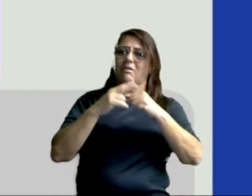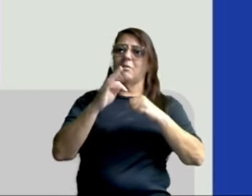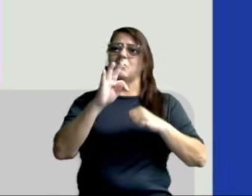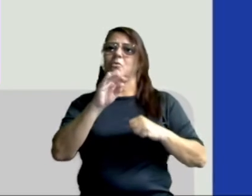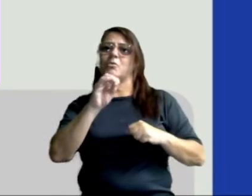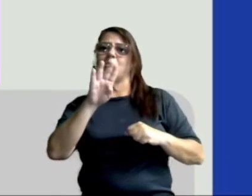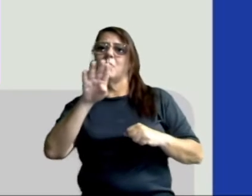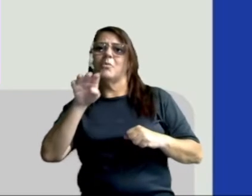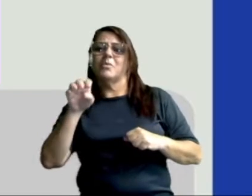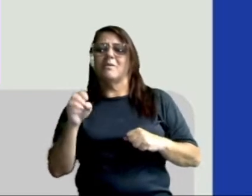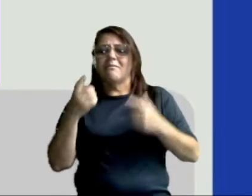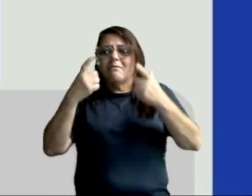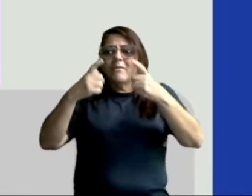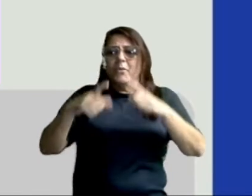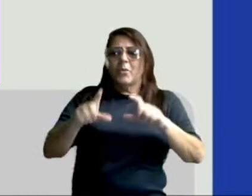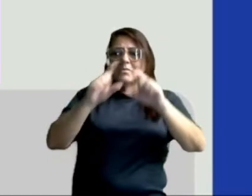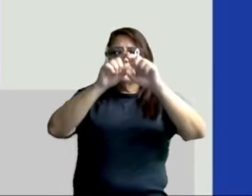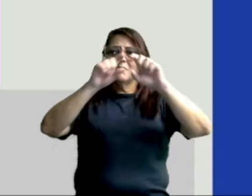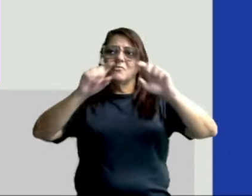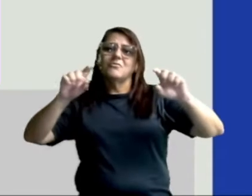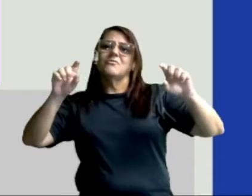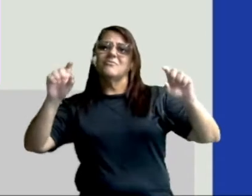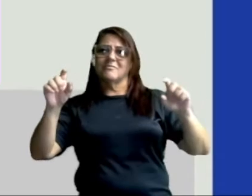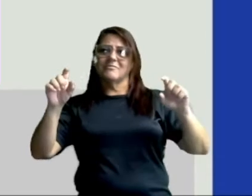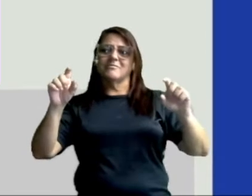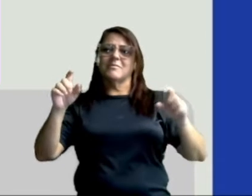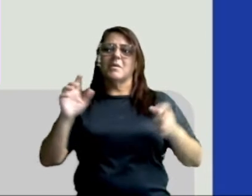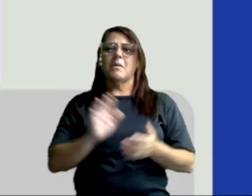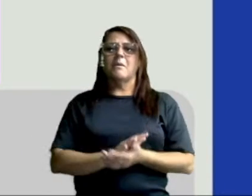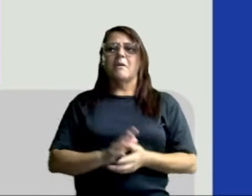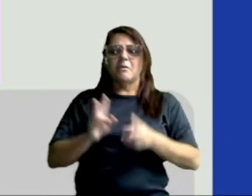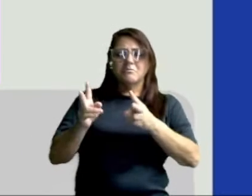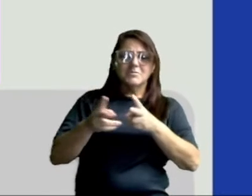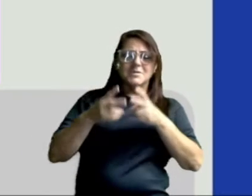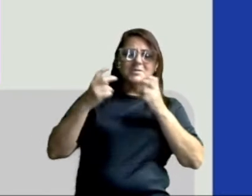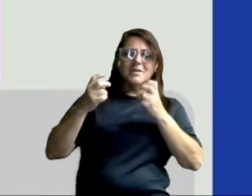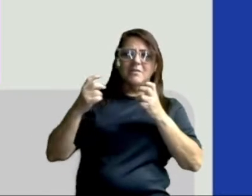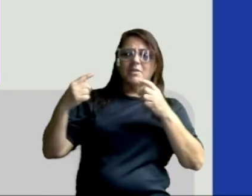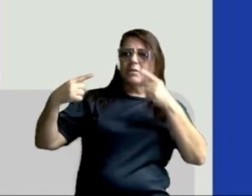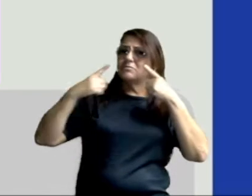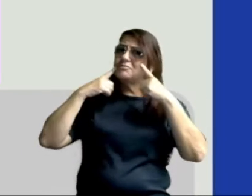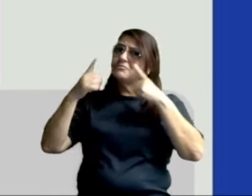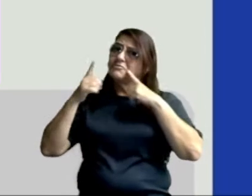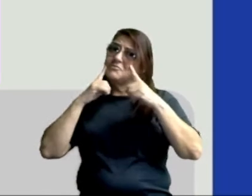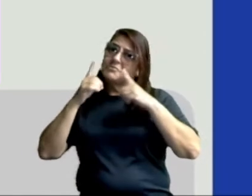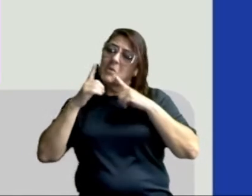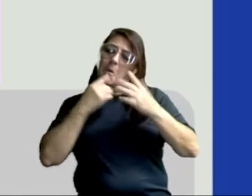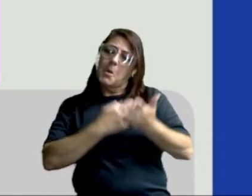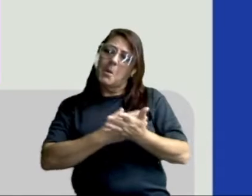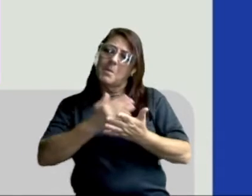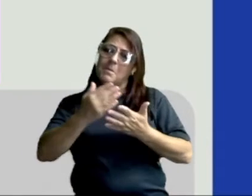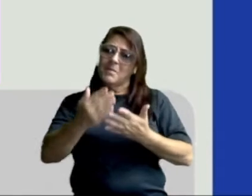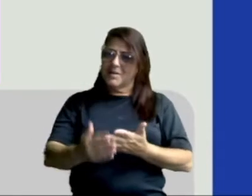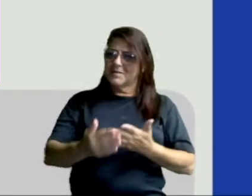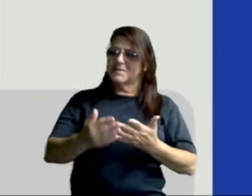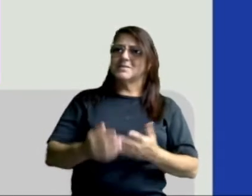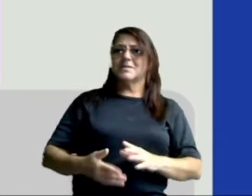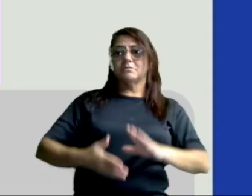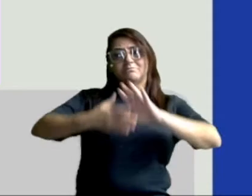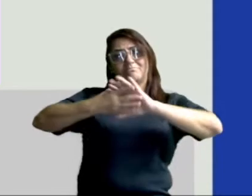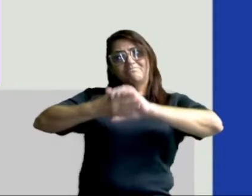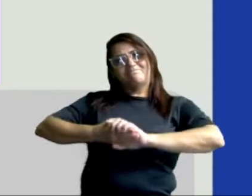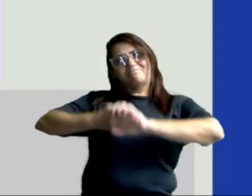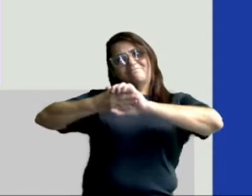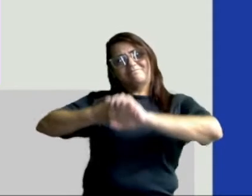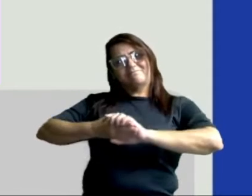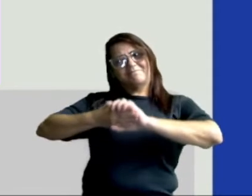gente vai saber onde é que está essa posição deles. Mas vê só esse diálogo. Começa sempre o diálogo com o quê? Com uma